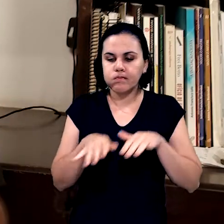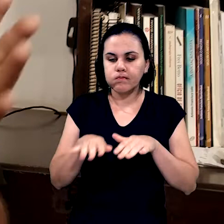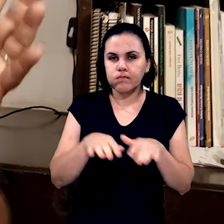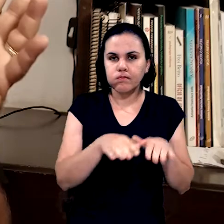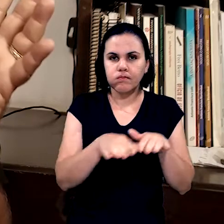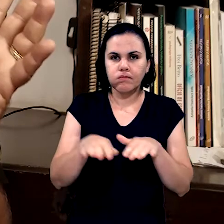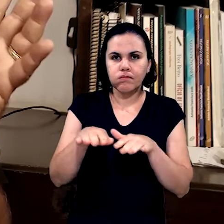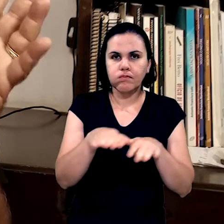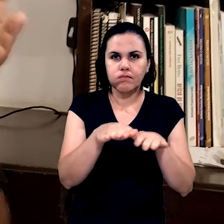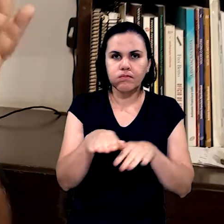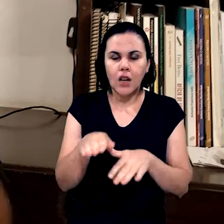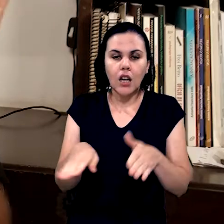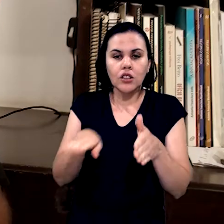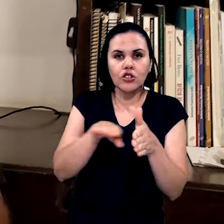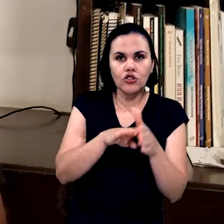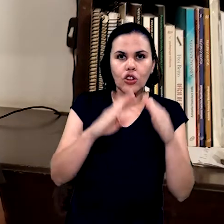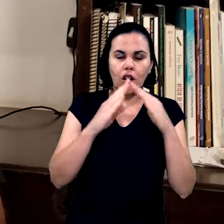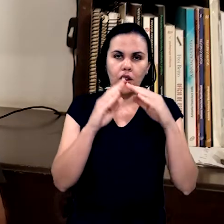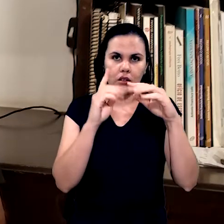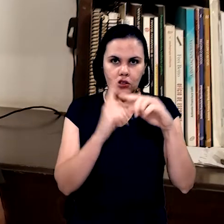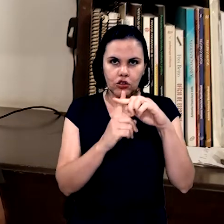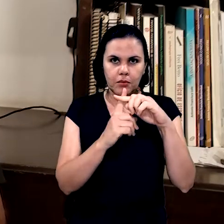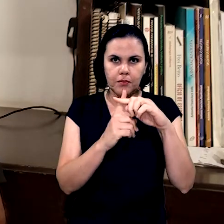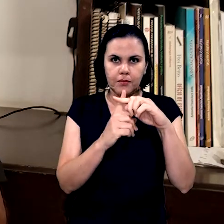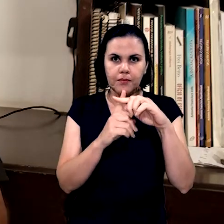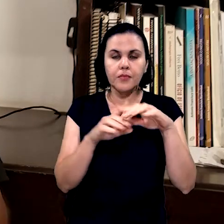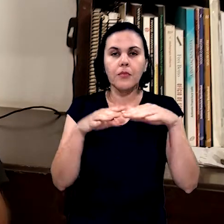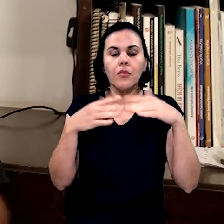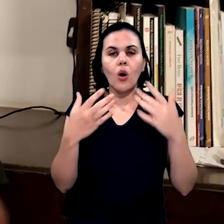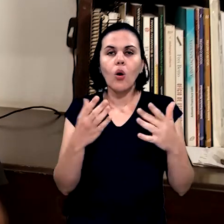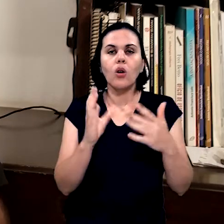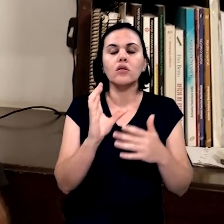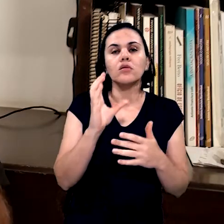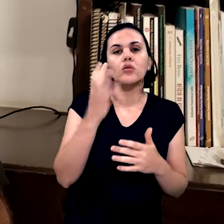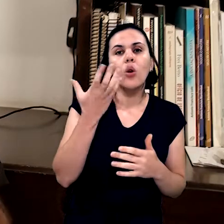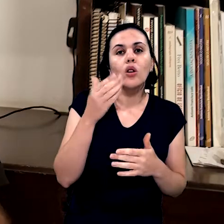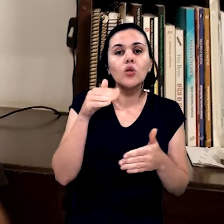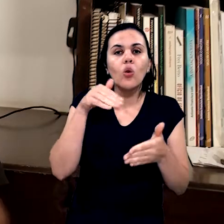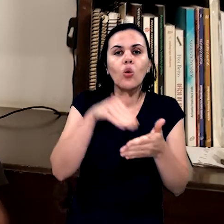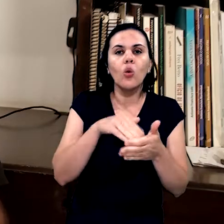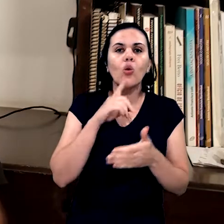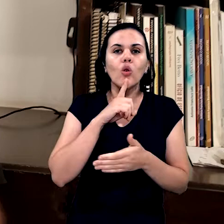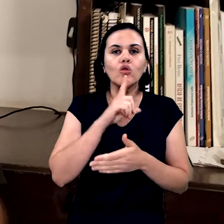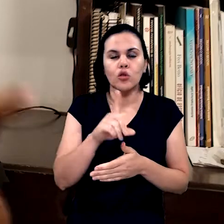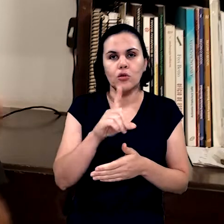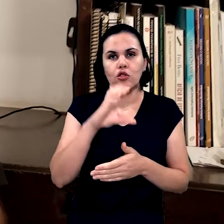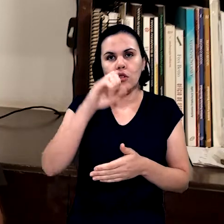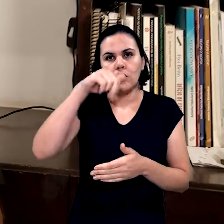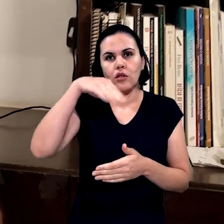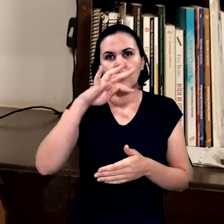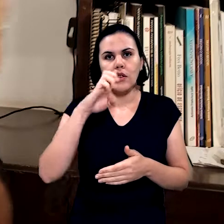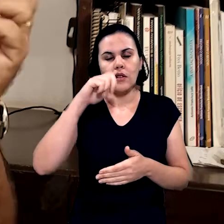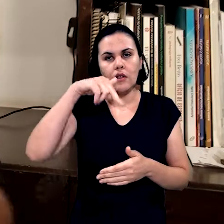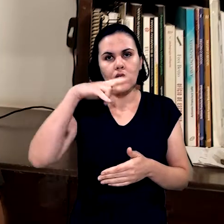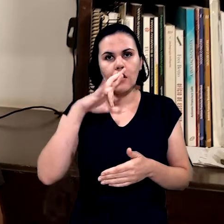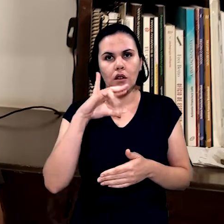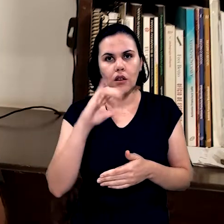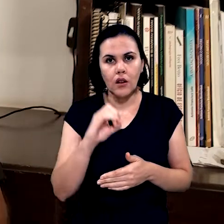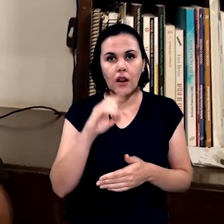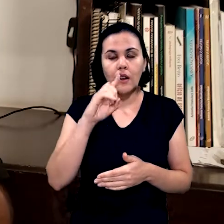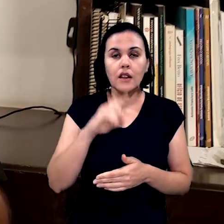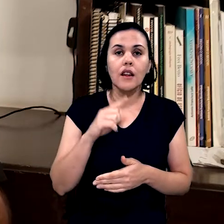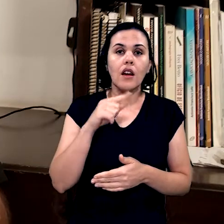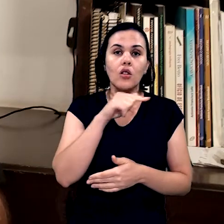procissão vão para a Igreja Matriz. Quando então vai acontecer o último dia do setenário, como eu tinha